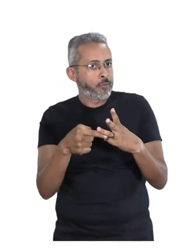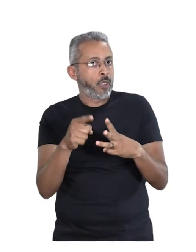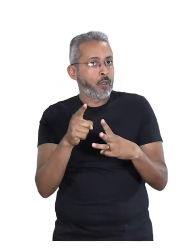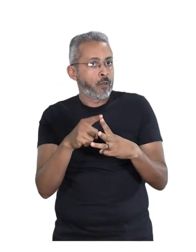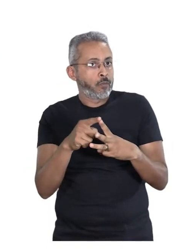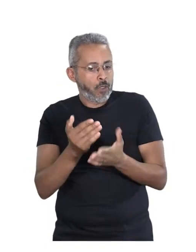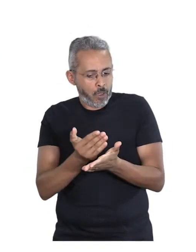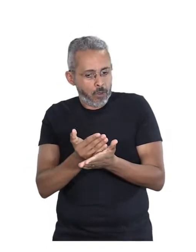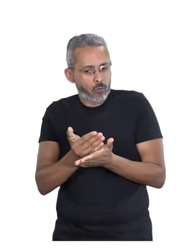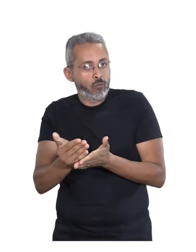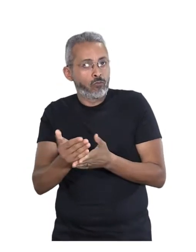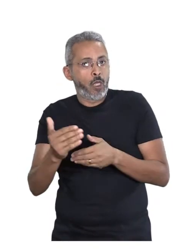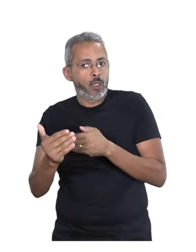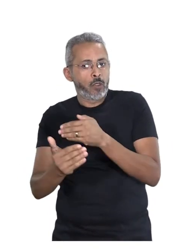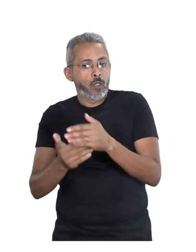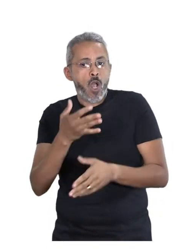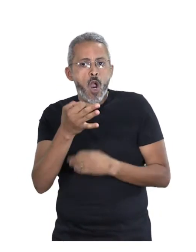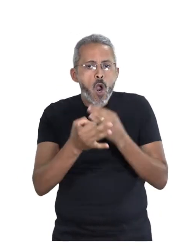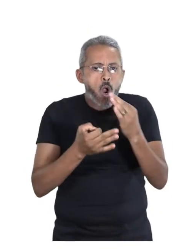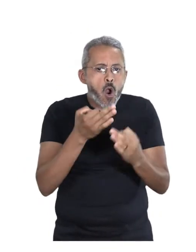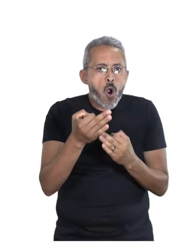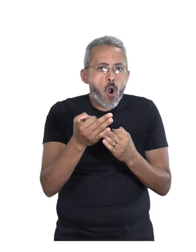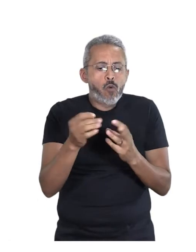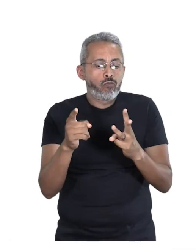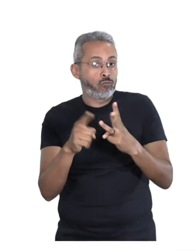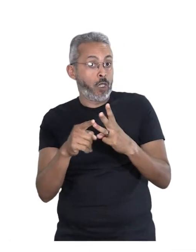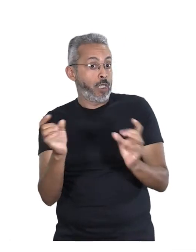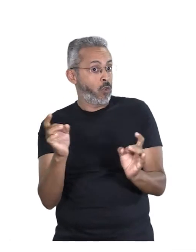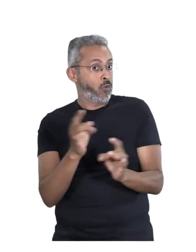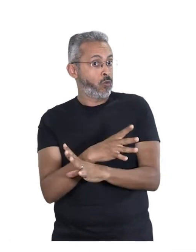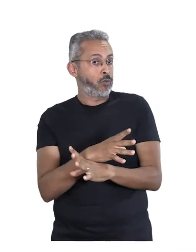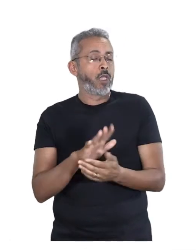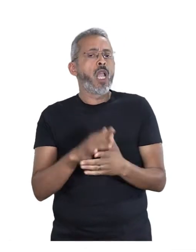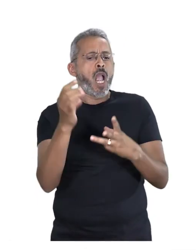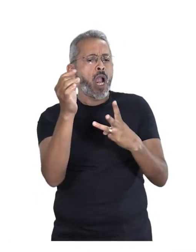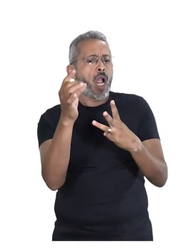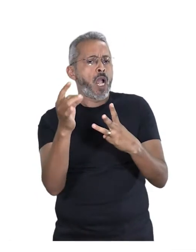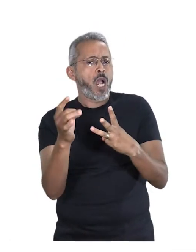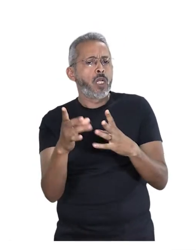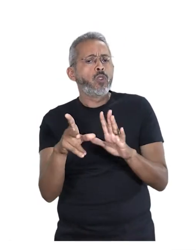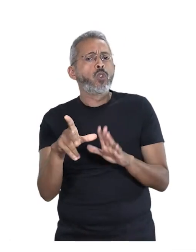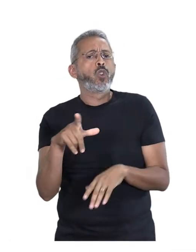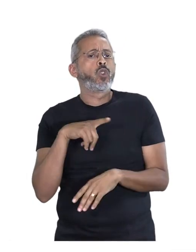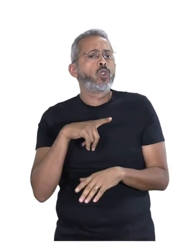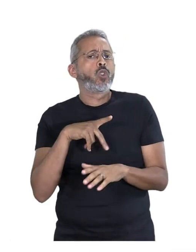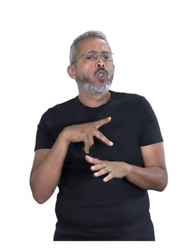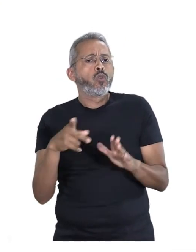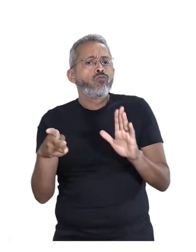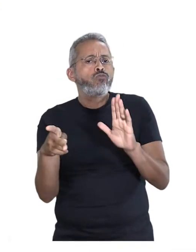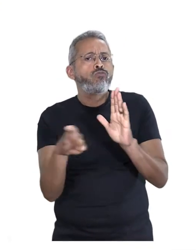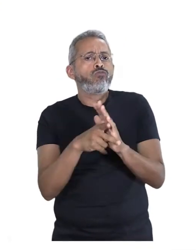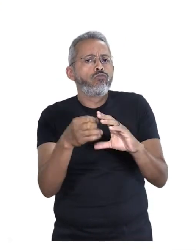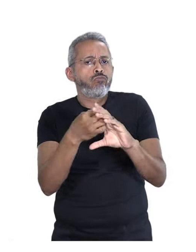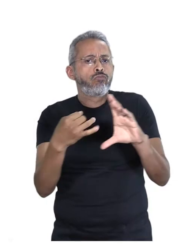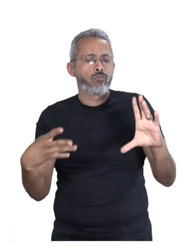três: introdução, argumentação e conclusão, e cada uma delas tem suas particularidades,